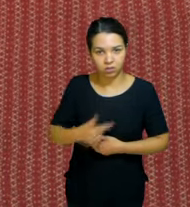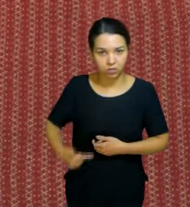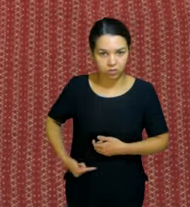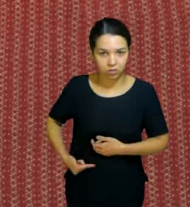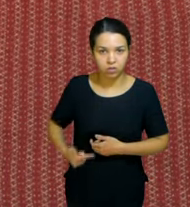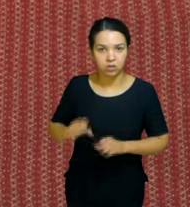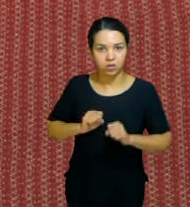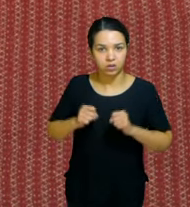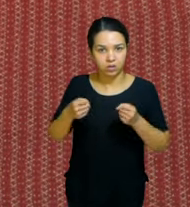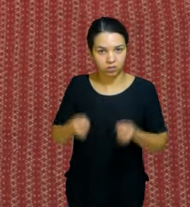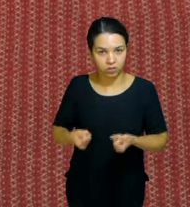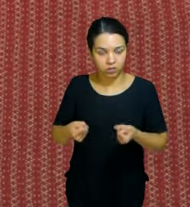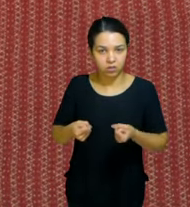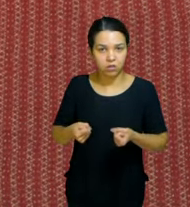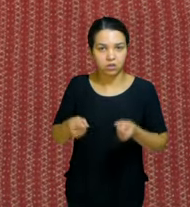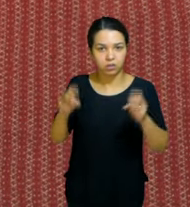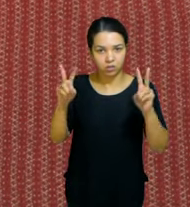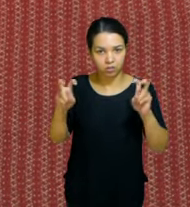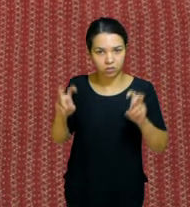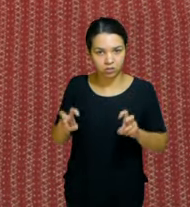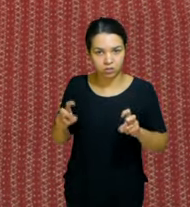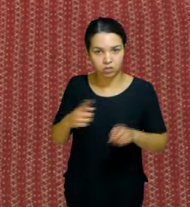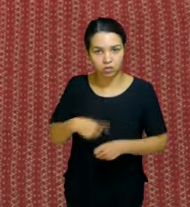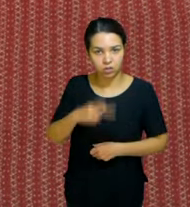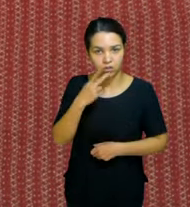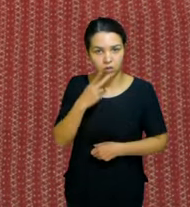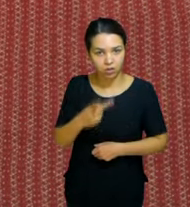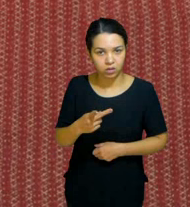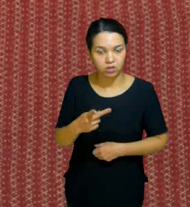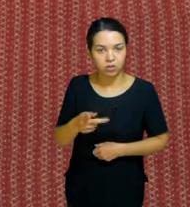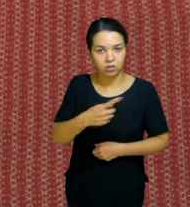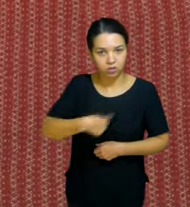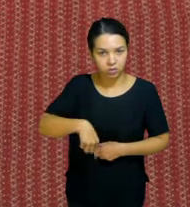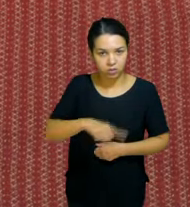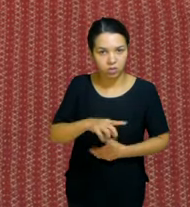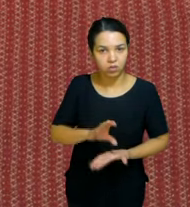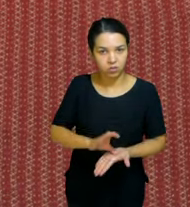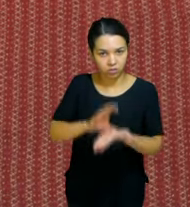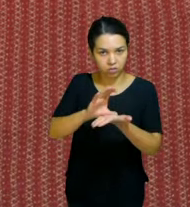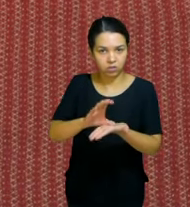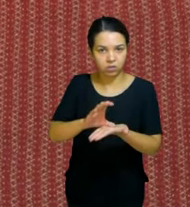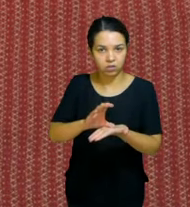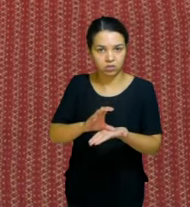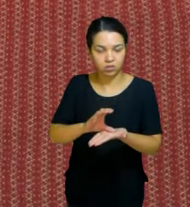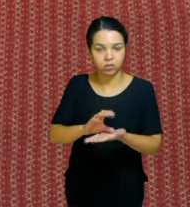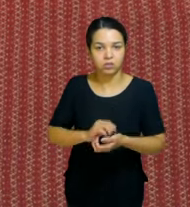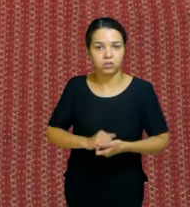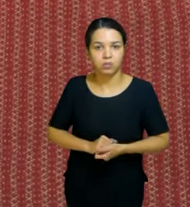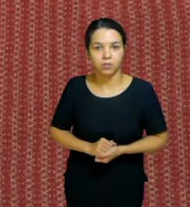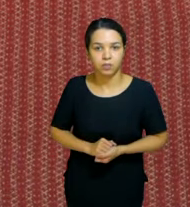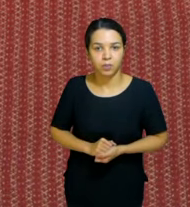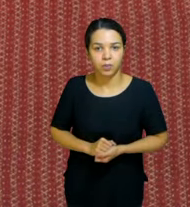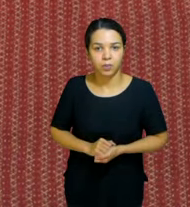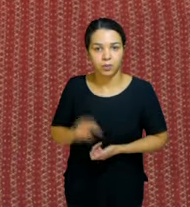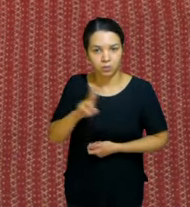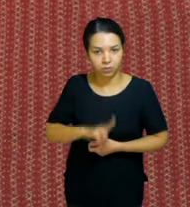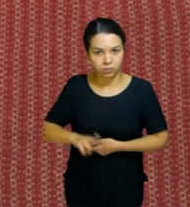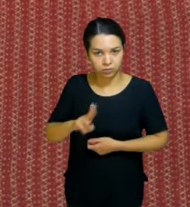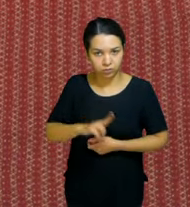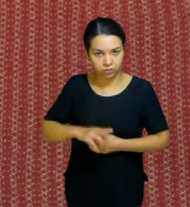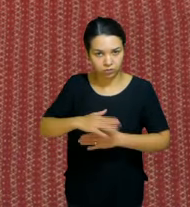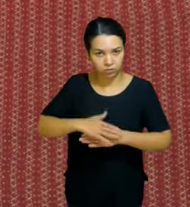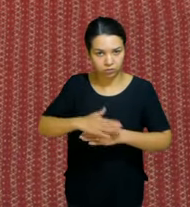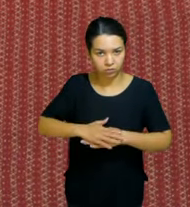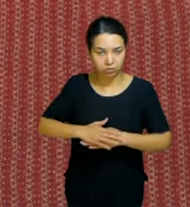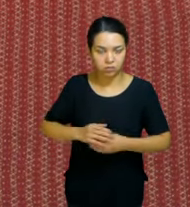defensor de boas pautas, e dizer que nós, enquanto conselho, nós usamos da nossa atribuição na acepção